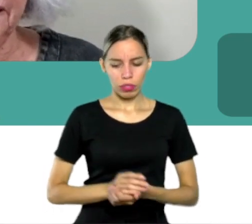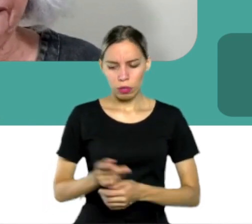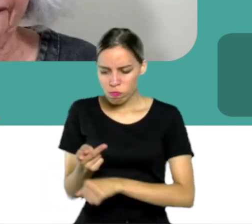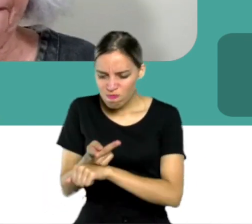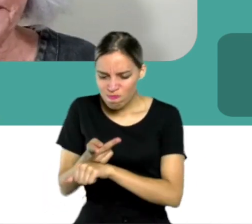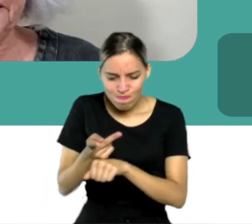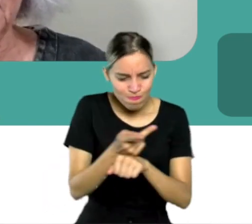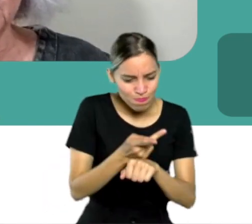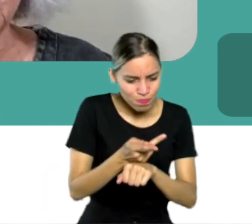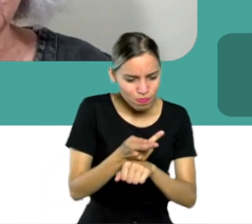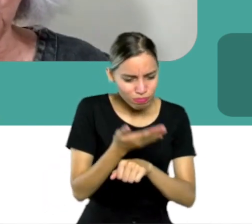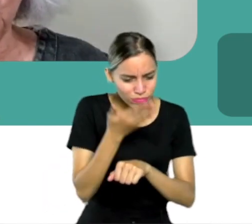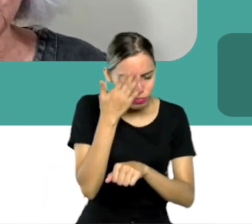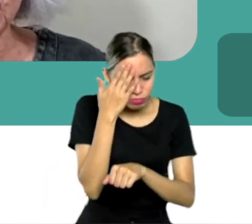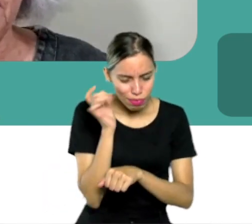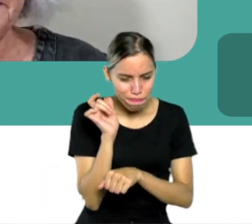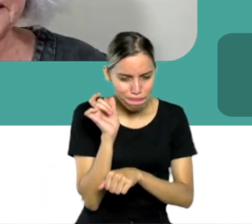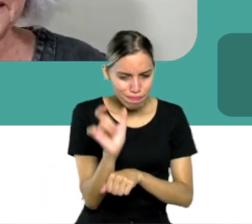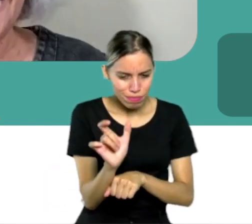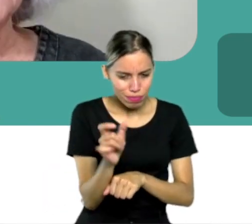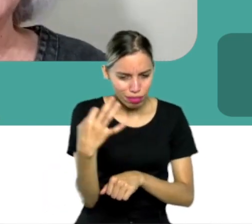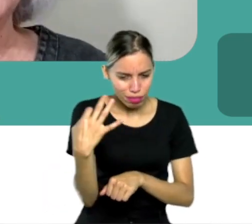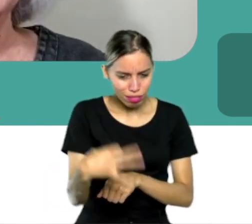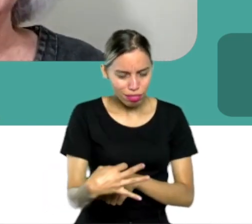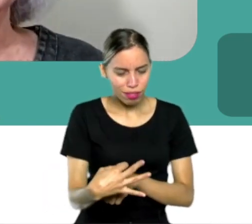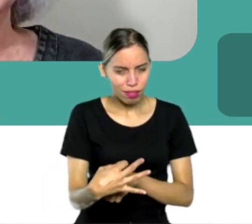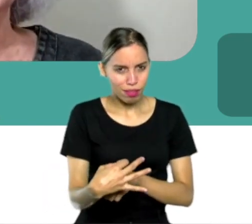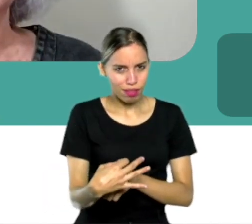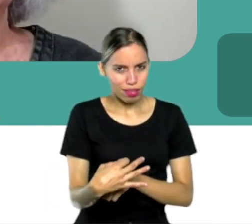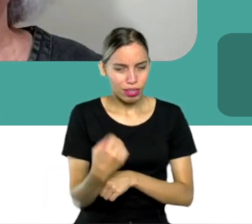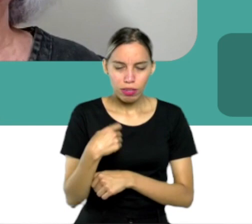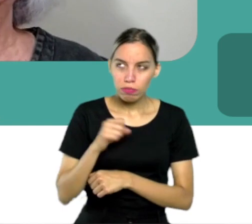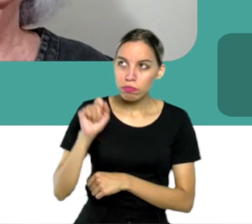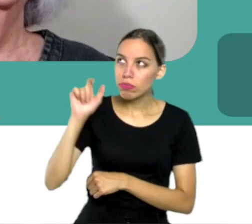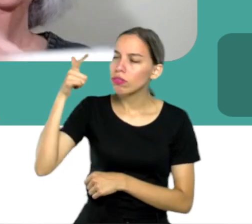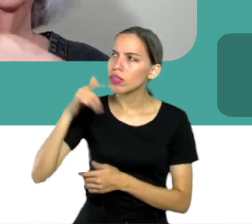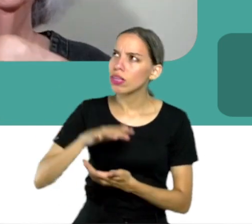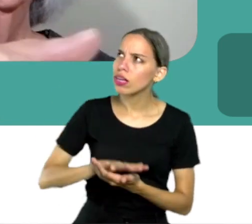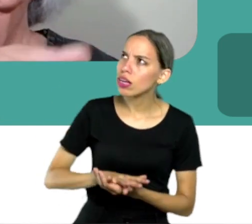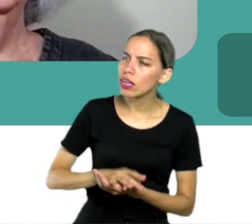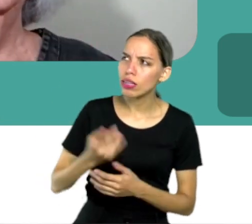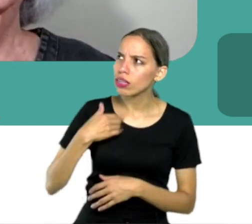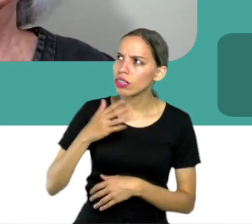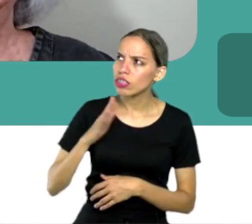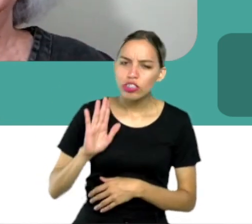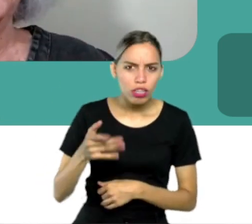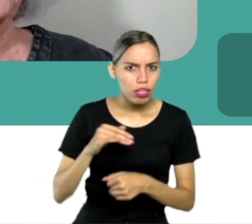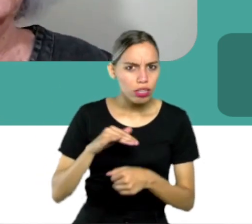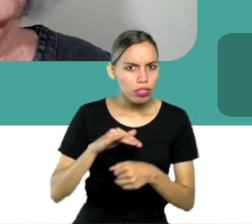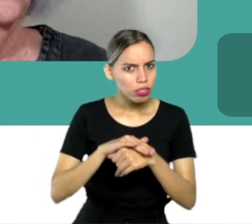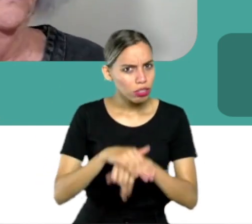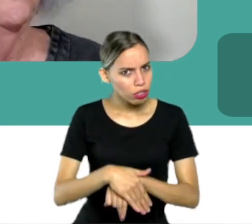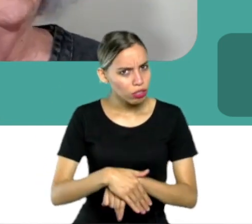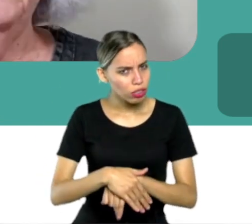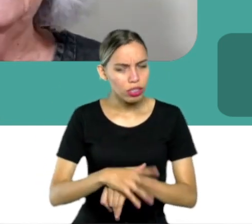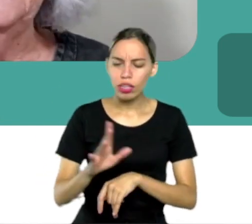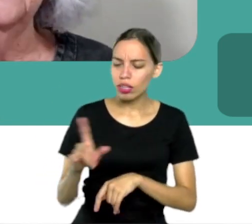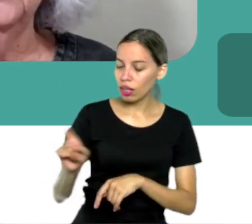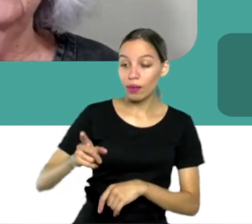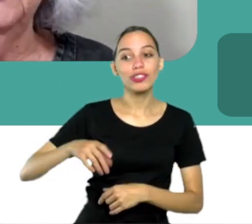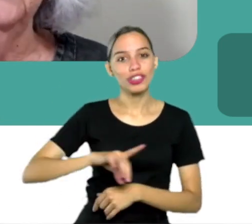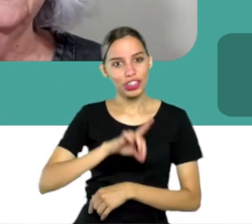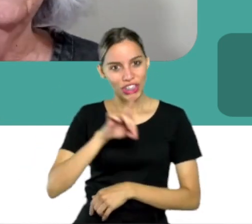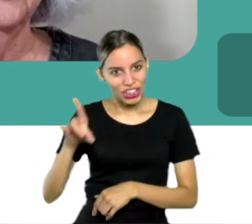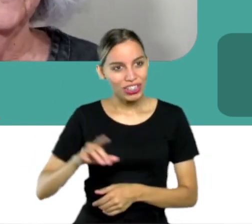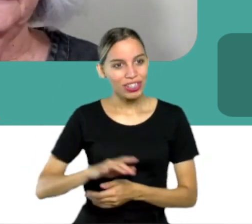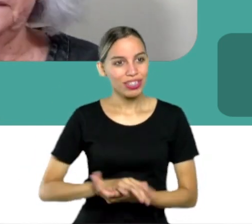diria? Batei o sol, chego a pensar que a noite é dia. Que é o poema que dá nome